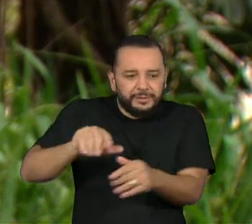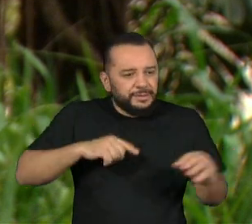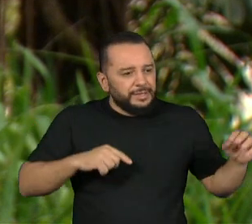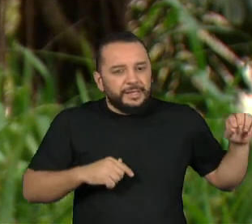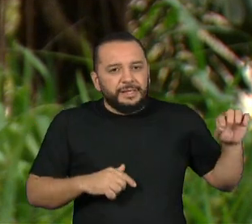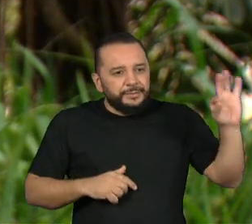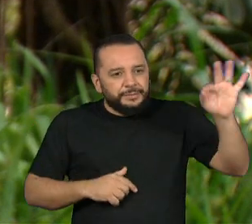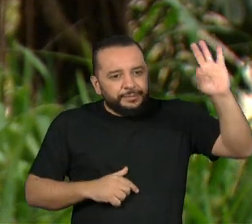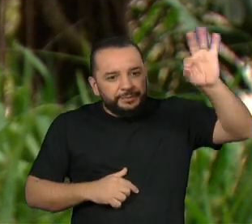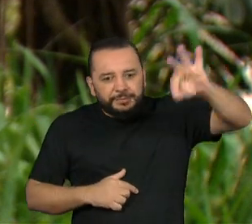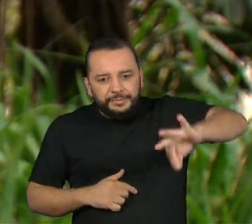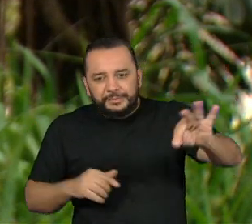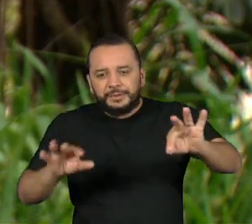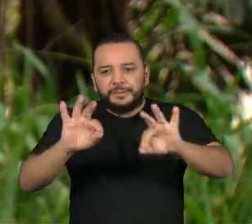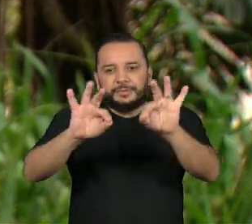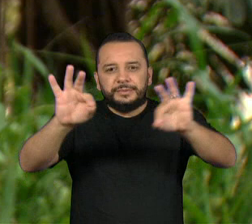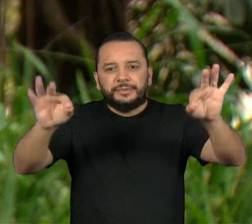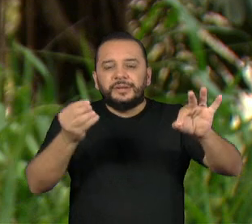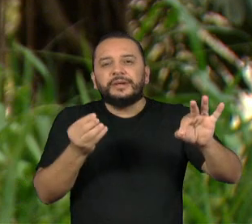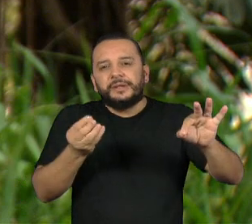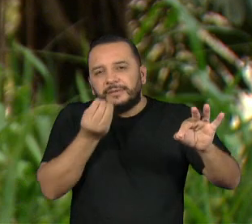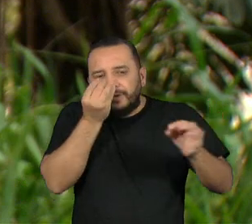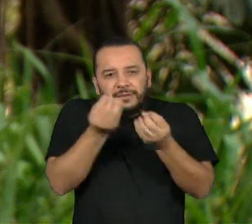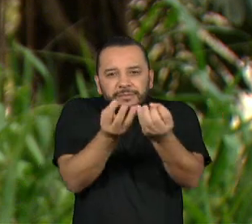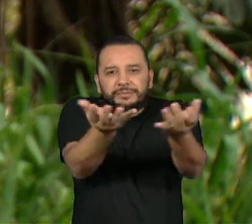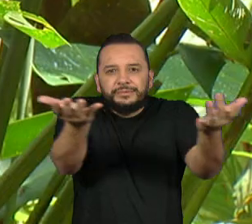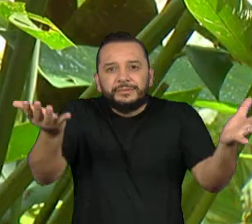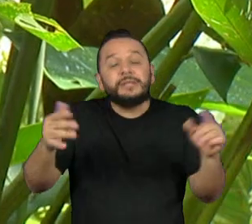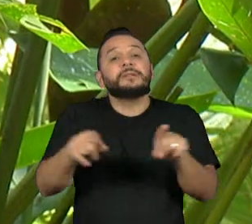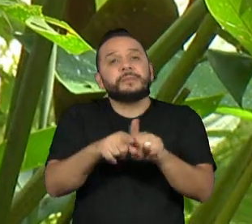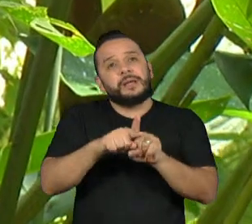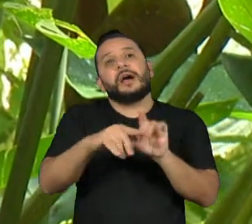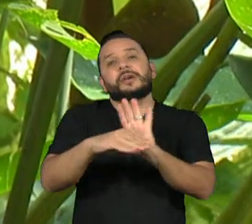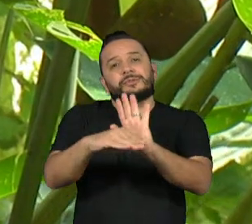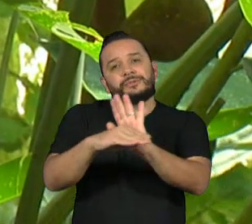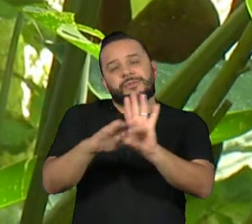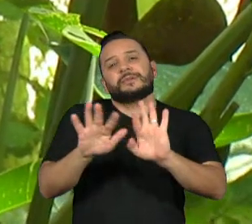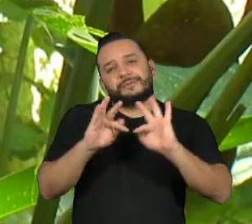polinizadores e ainda enriquece a alimentação da família.